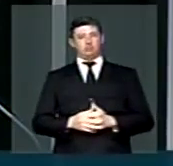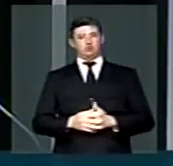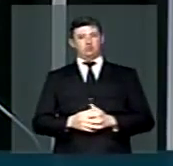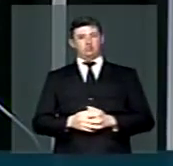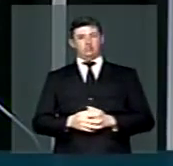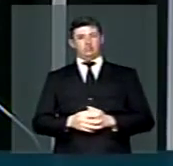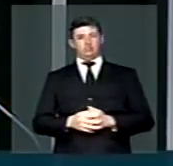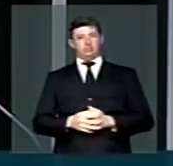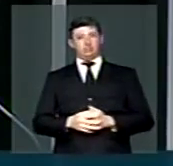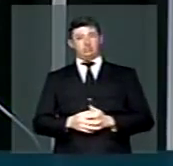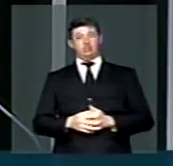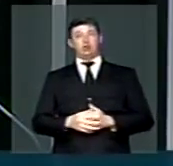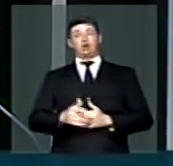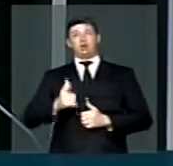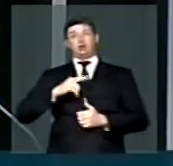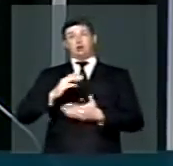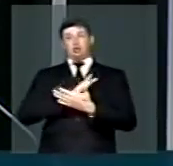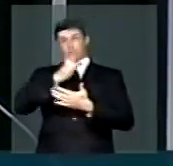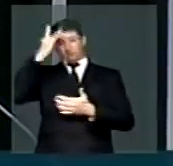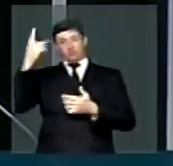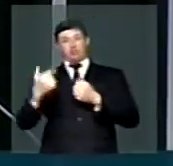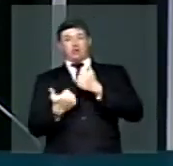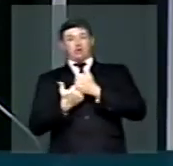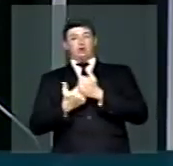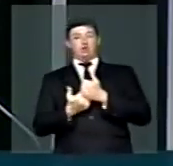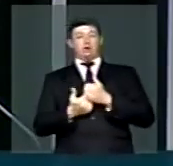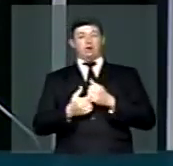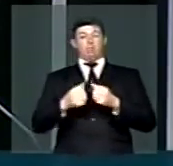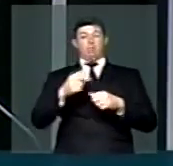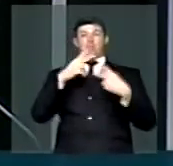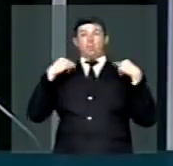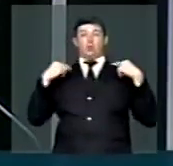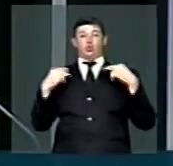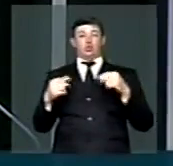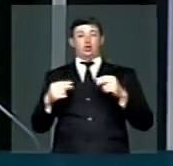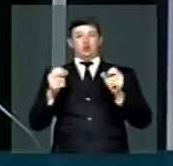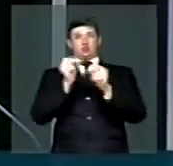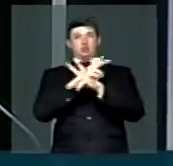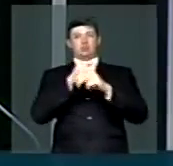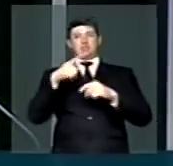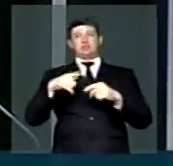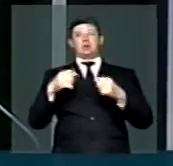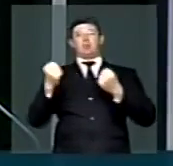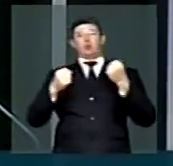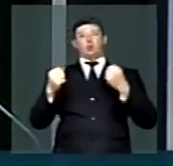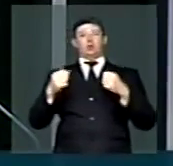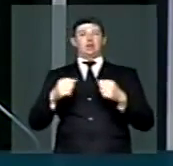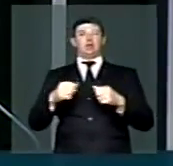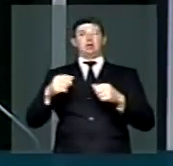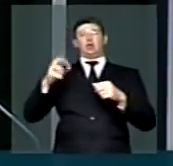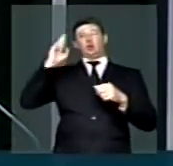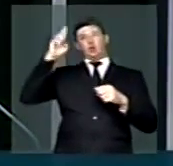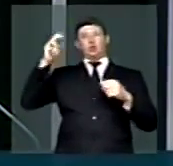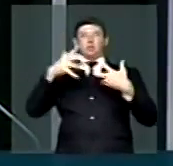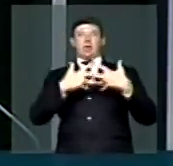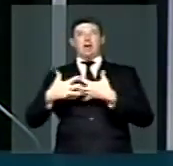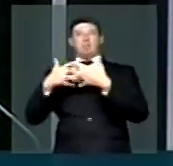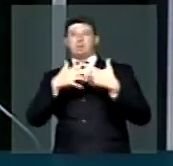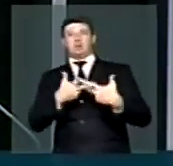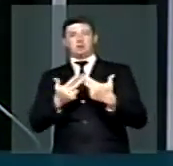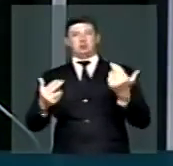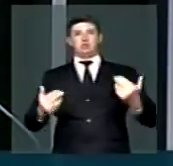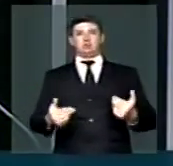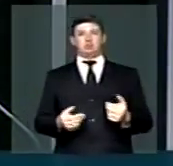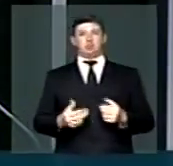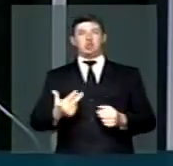Diz aqueles que assessoraram que o motorista ambulância tem que ser patroleiro, tratorista, caçambeiro, caminhoneiro e etc.